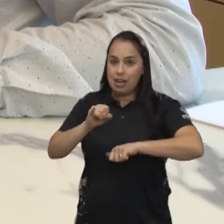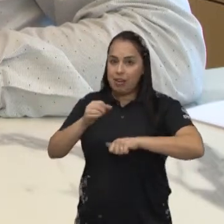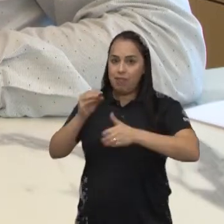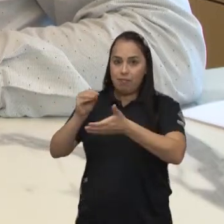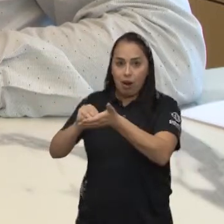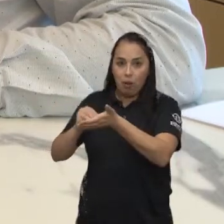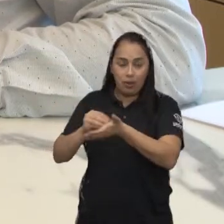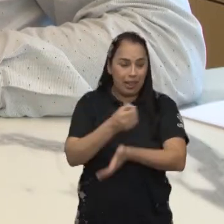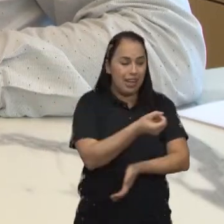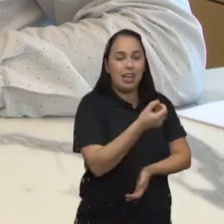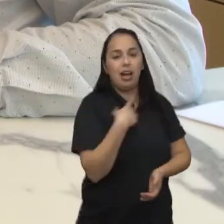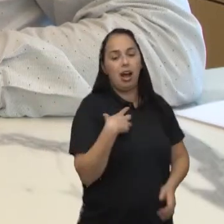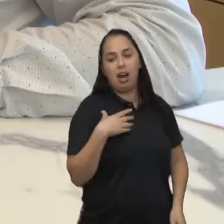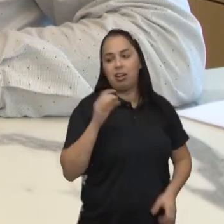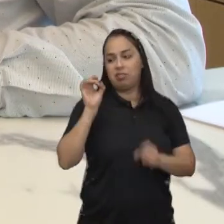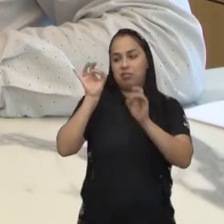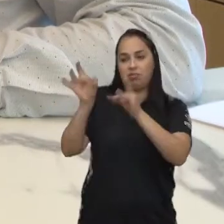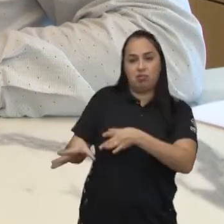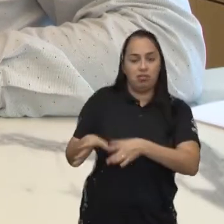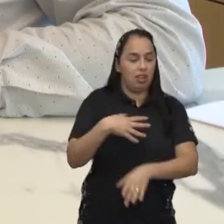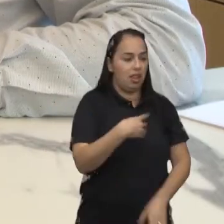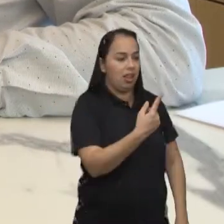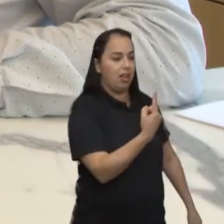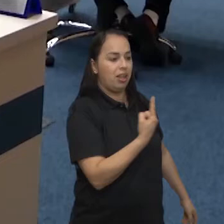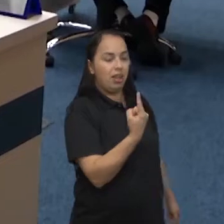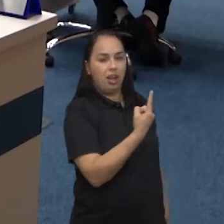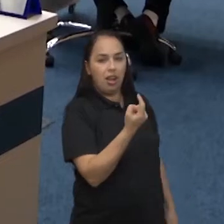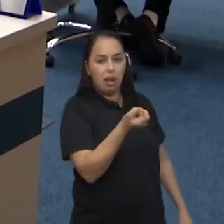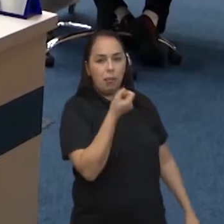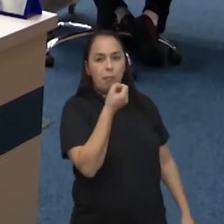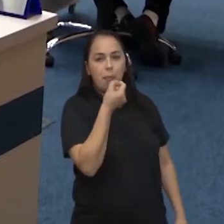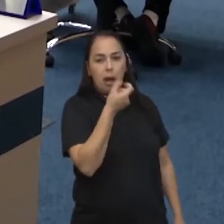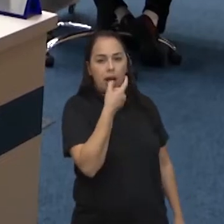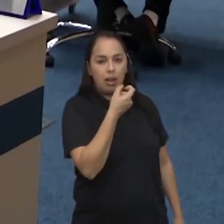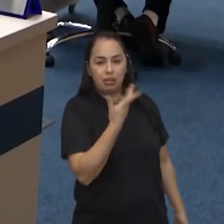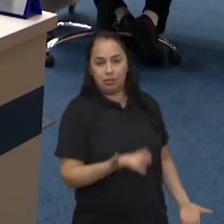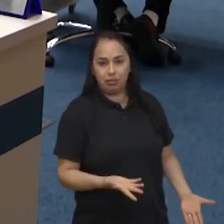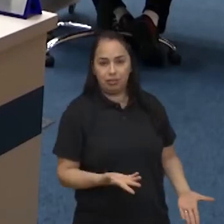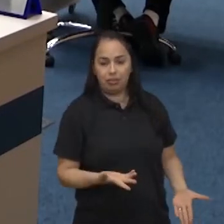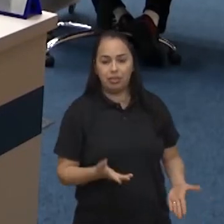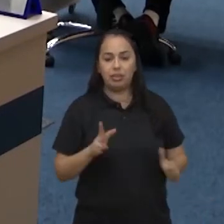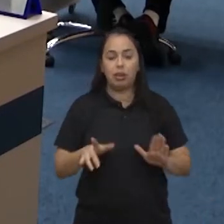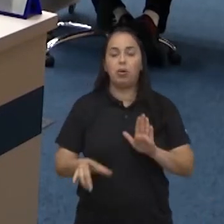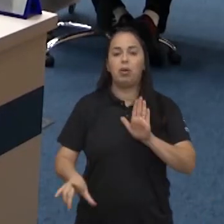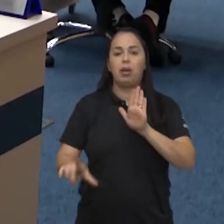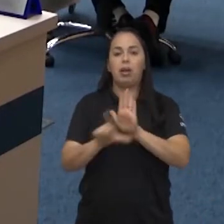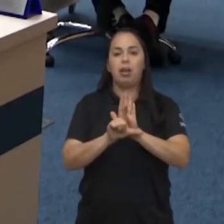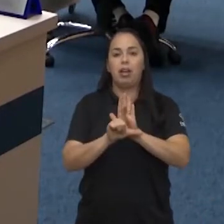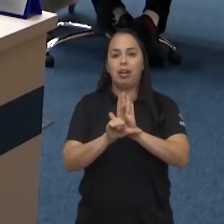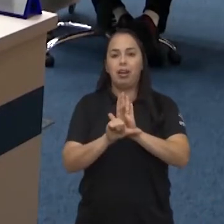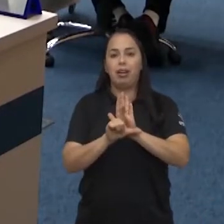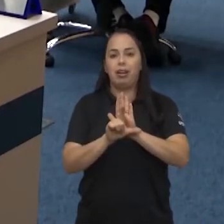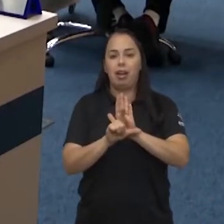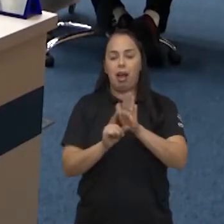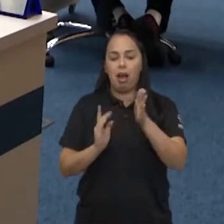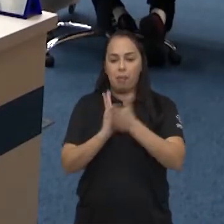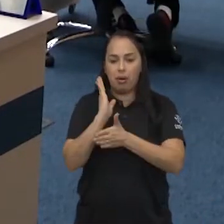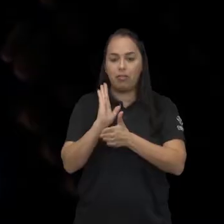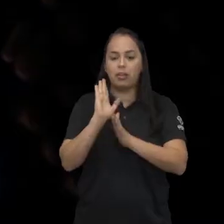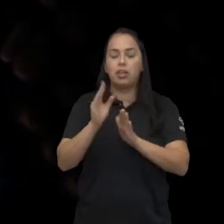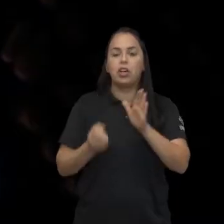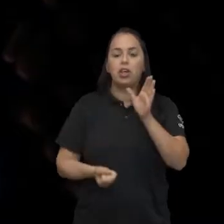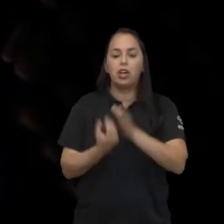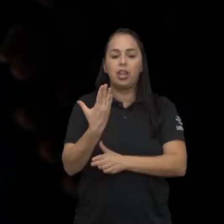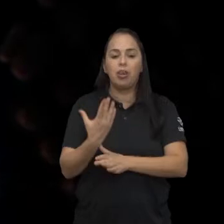a gente pode considerar isso uma alta ou medicação uma desde medicação a auto-medicação é tema de duas leis aprovadas pelos